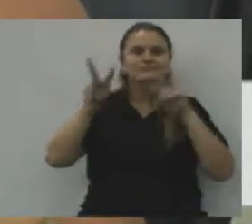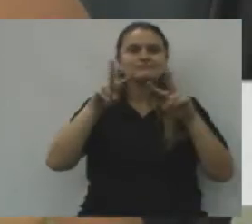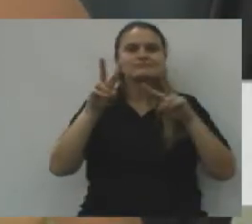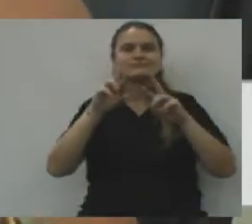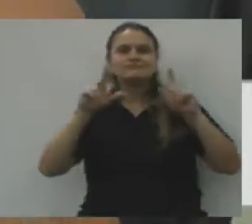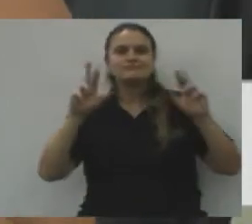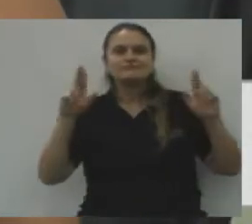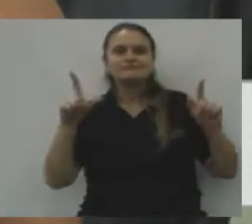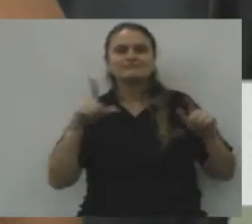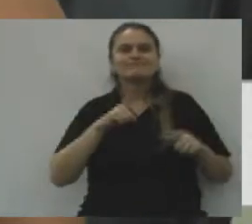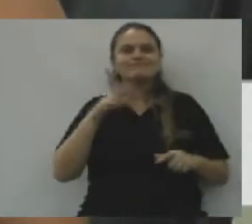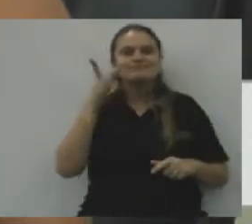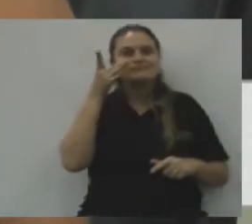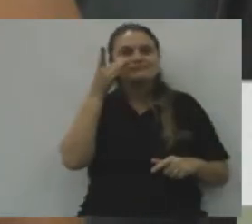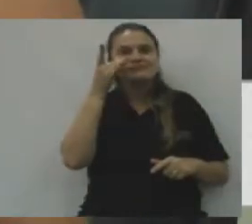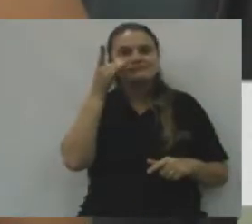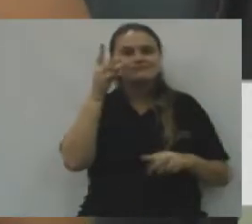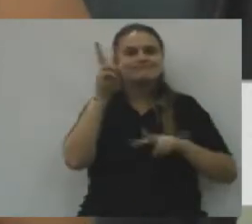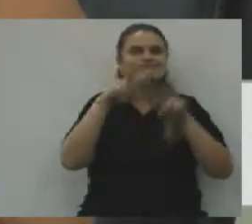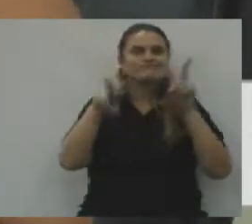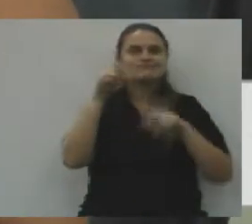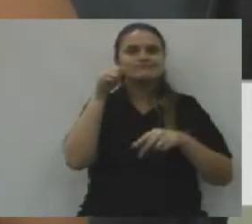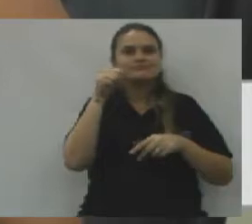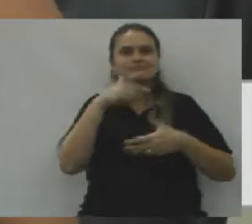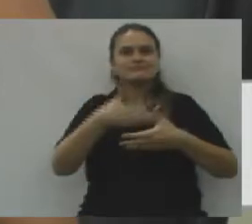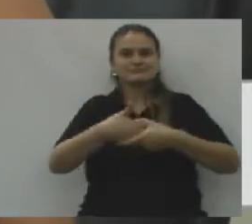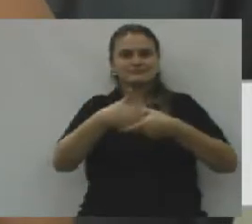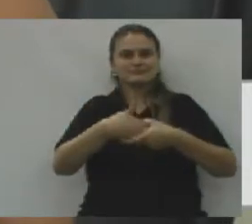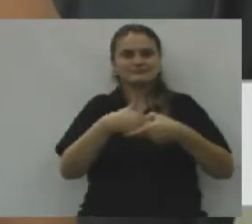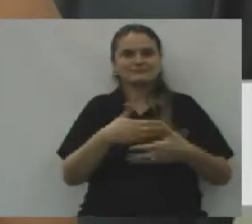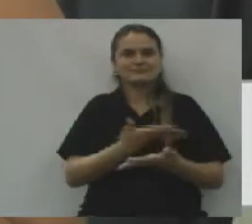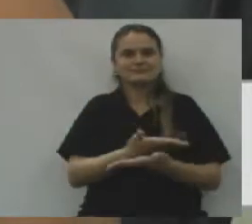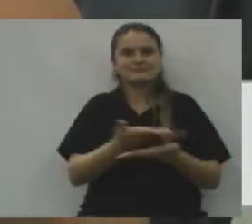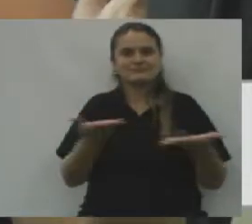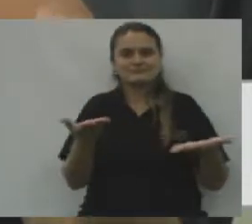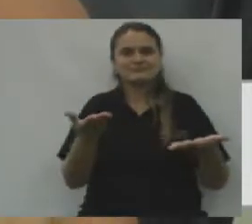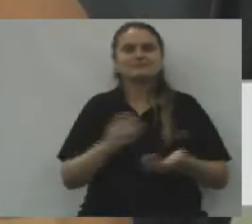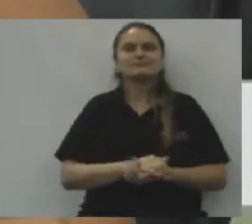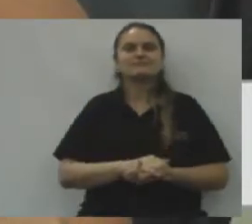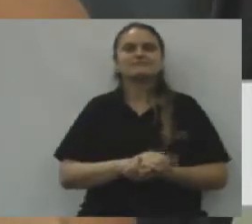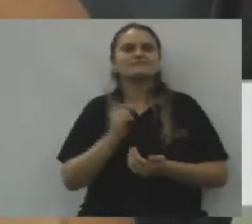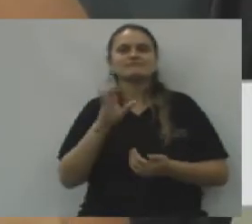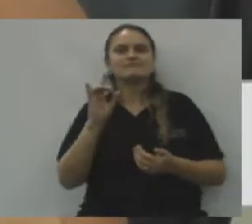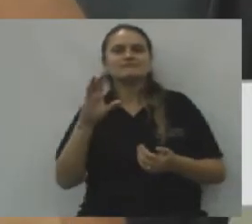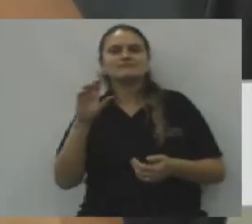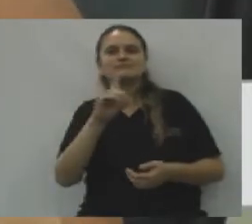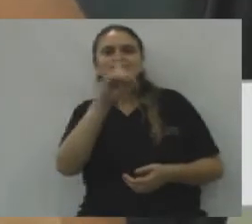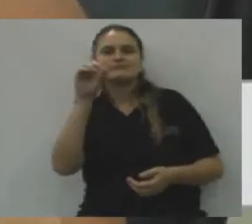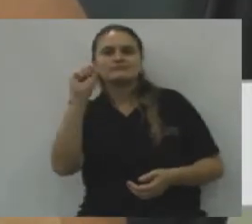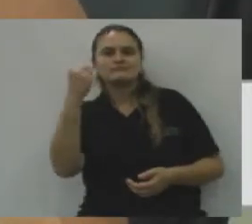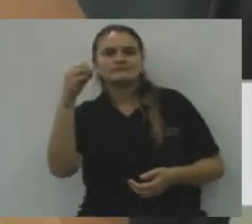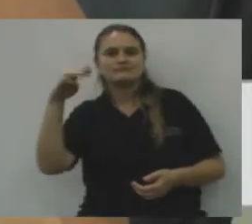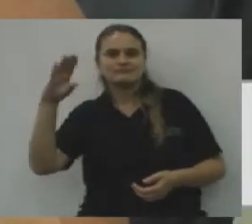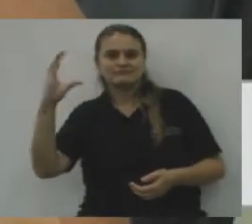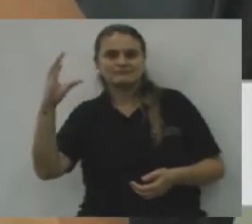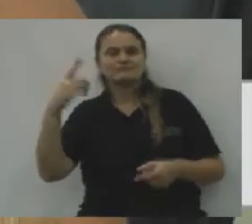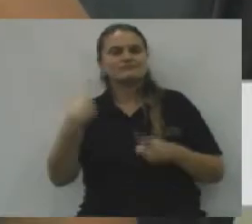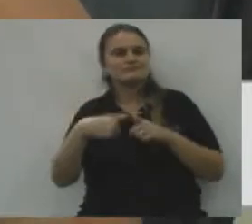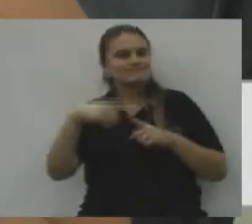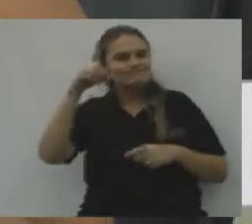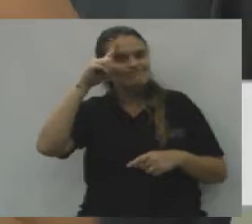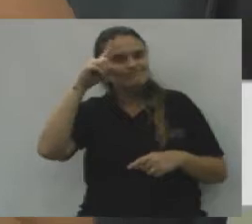diferente, um olhar humano, um olhar mulher. Então, parabéns a todas vocês. Não é só o dia 8 que é nosso dia, todos os dias